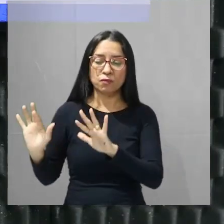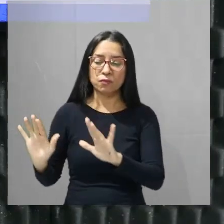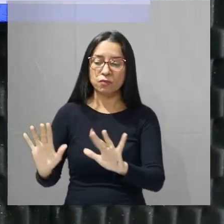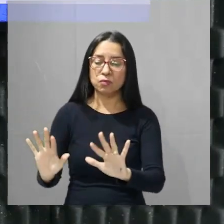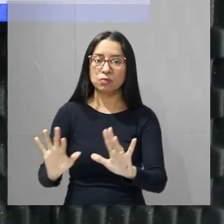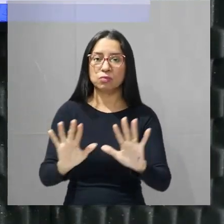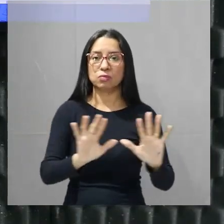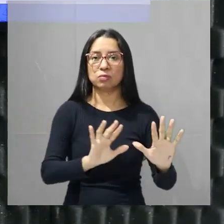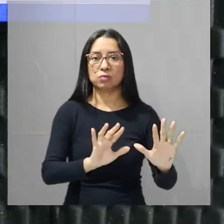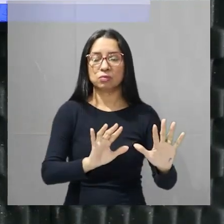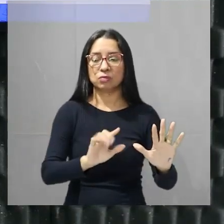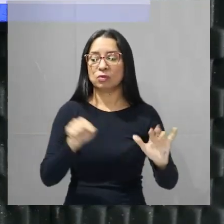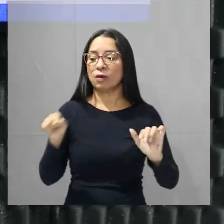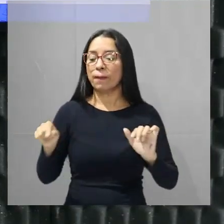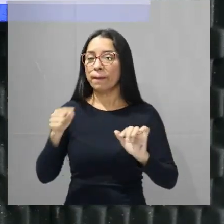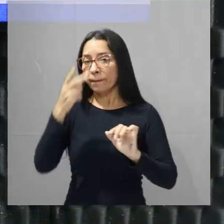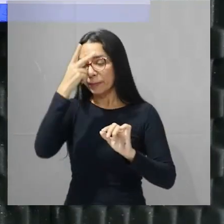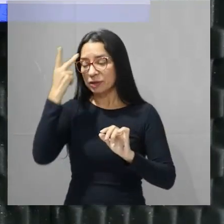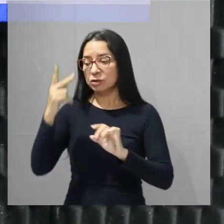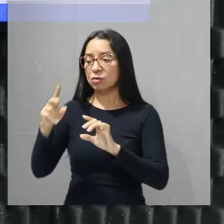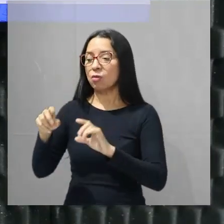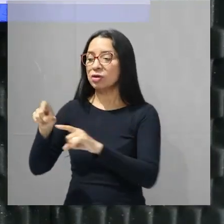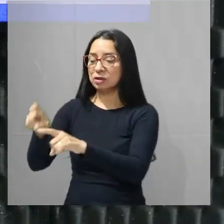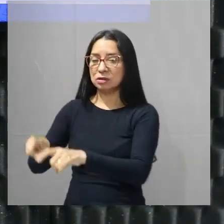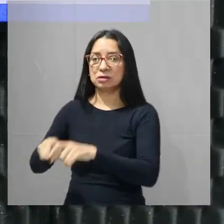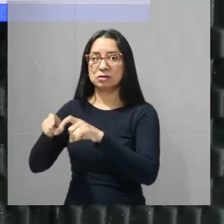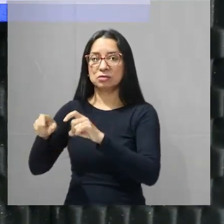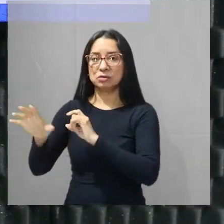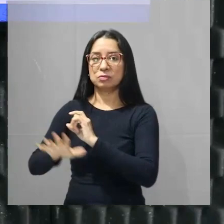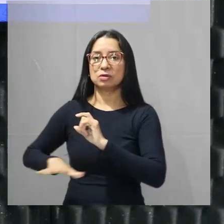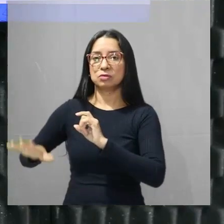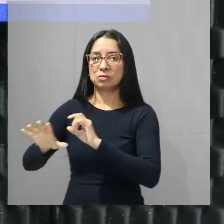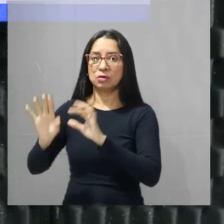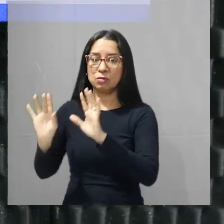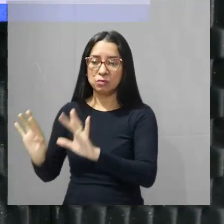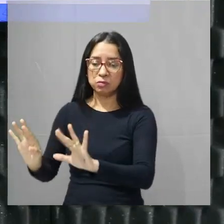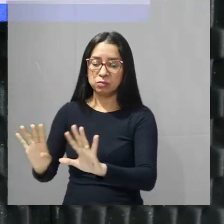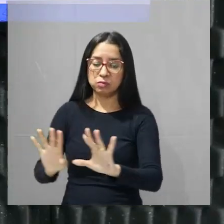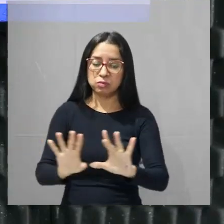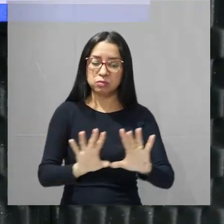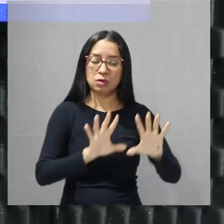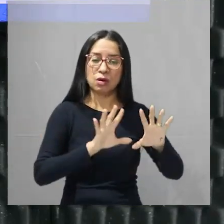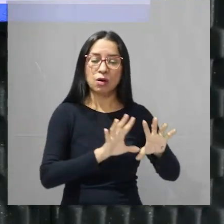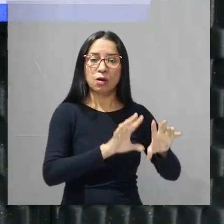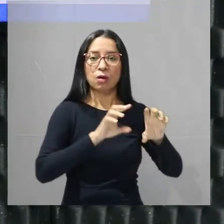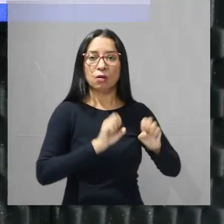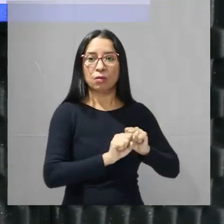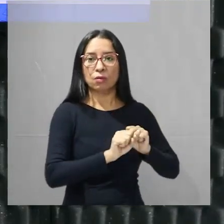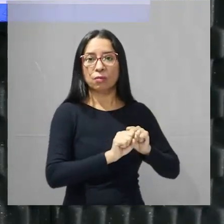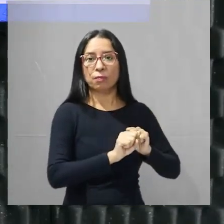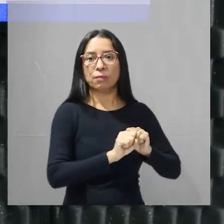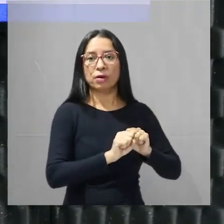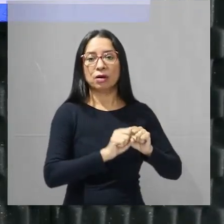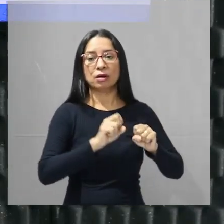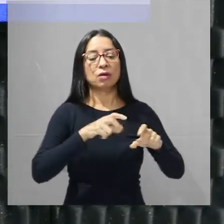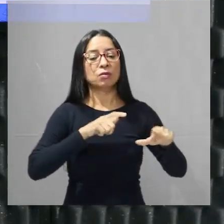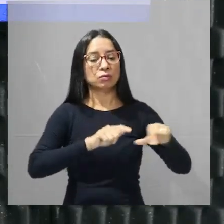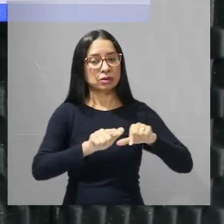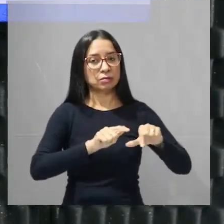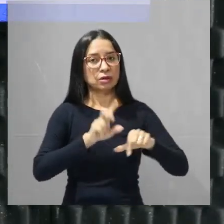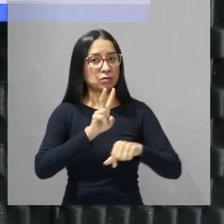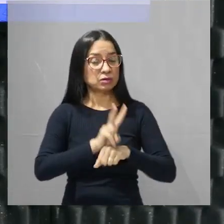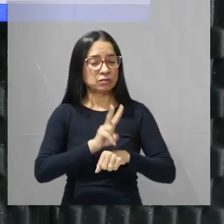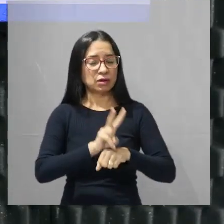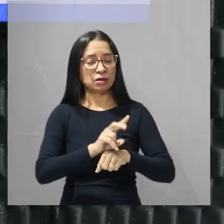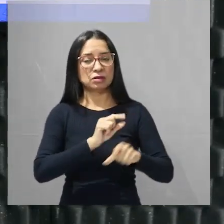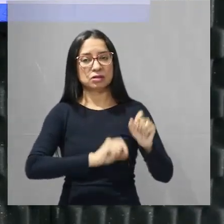do espaço rural se dirigindo para o espaço urbano para ocupar essas vagas de emprego geradas, principalmente na região sudeste.